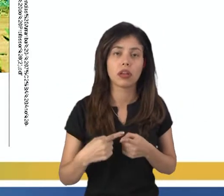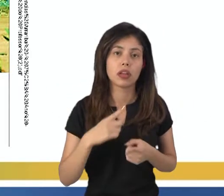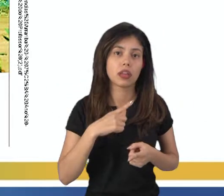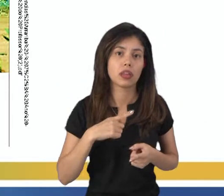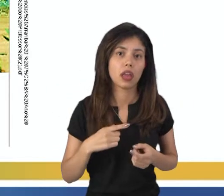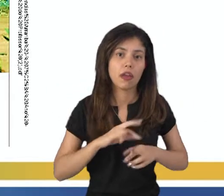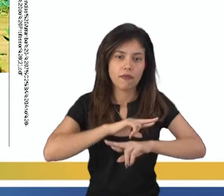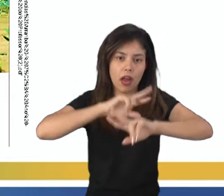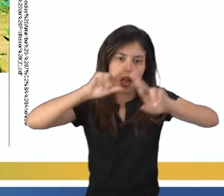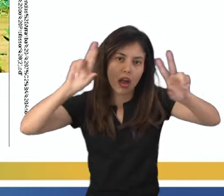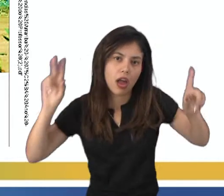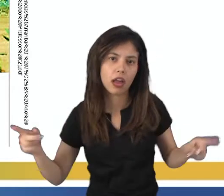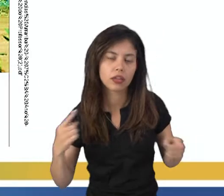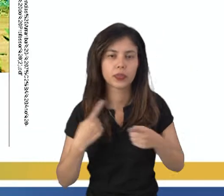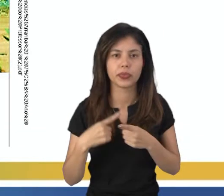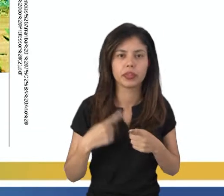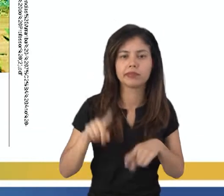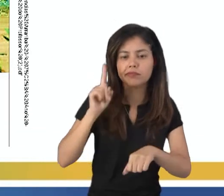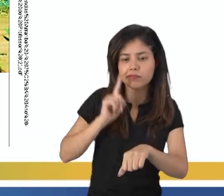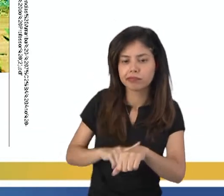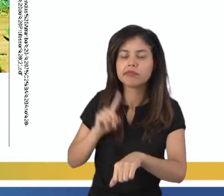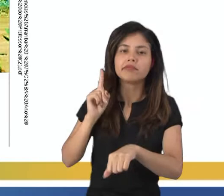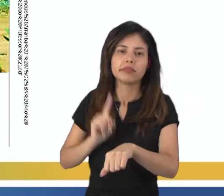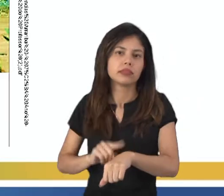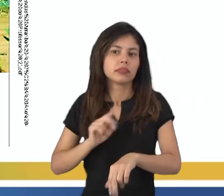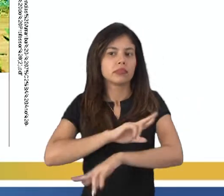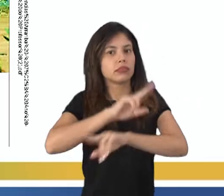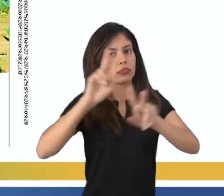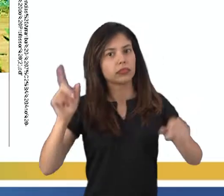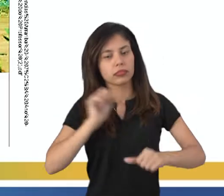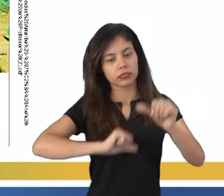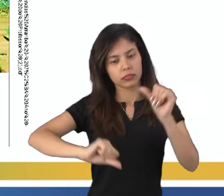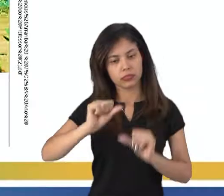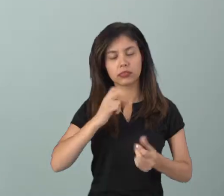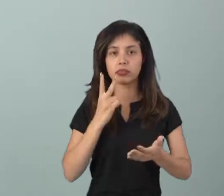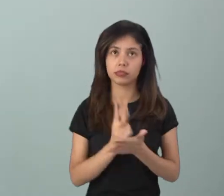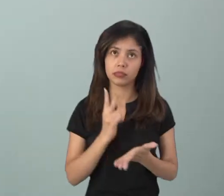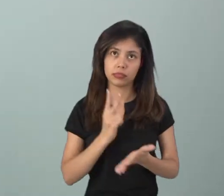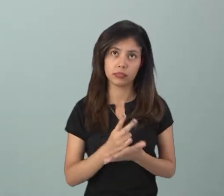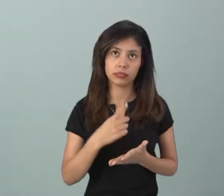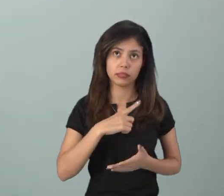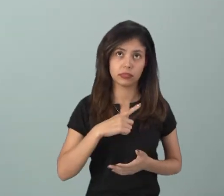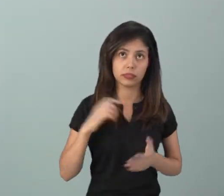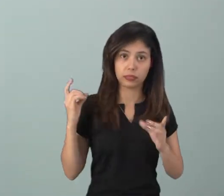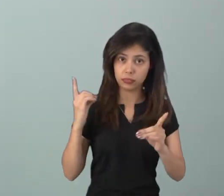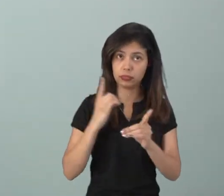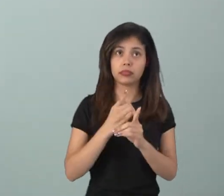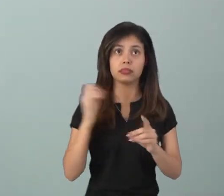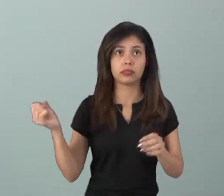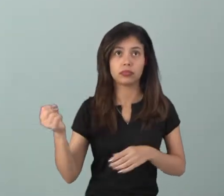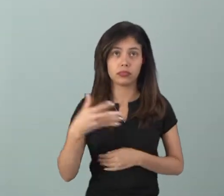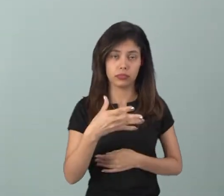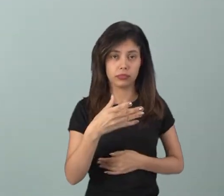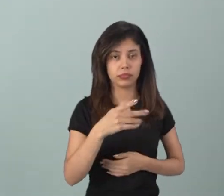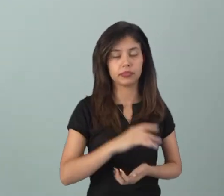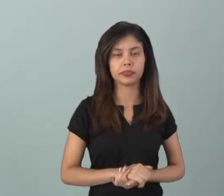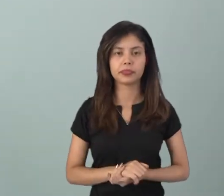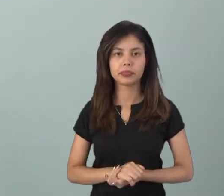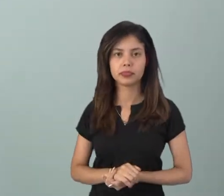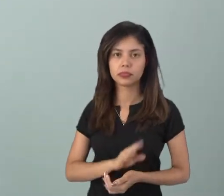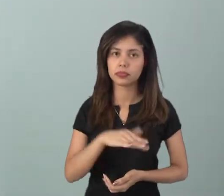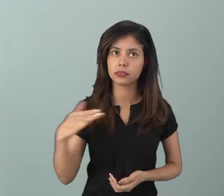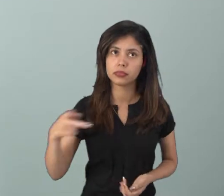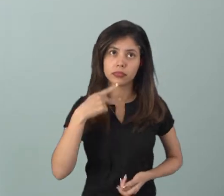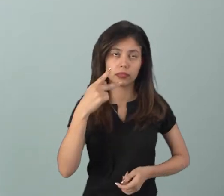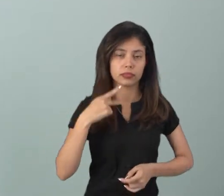essa diversidade, por que de tempos em tempos a gente tem tantas transformações ou tem a descoberta de novos indivíduos. E aí quando a